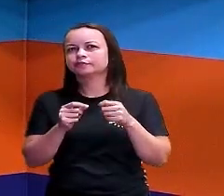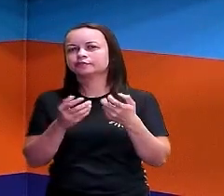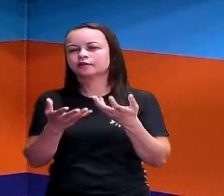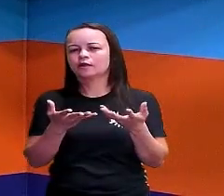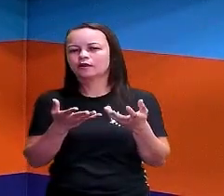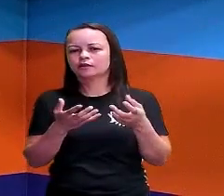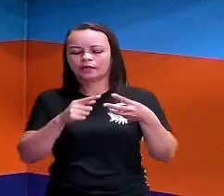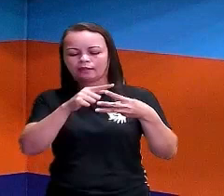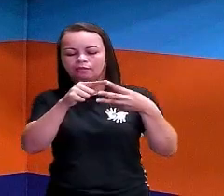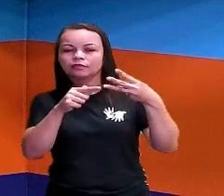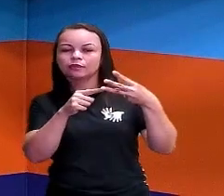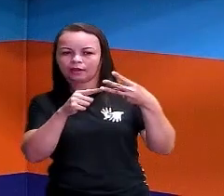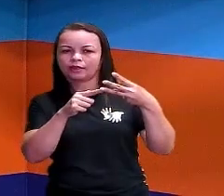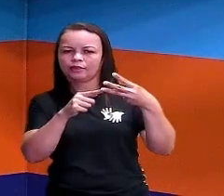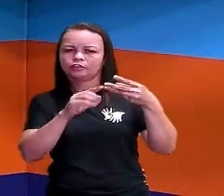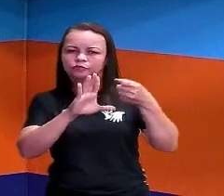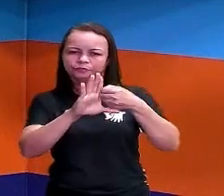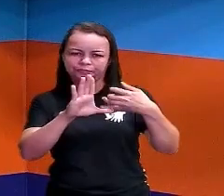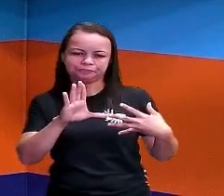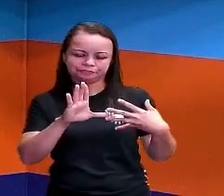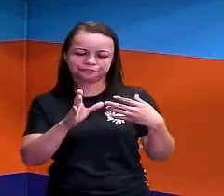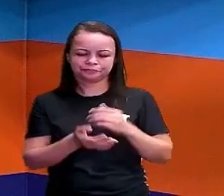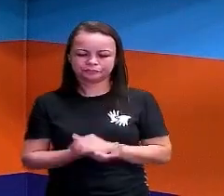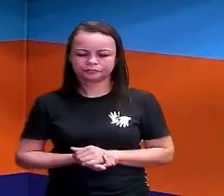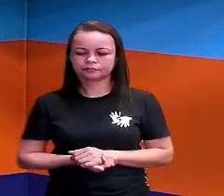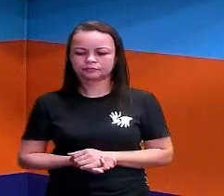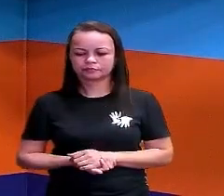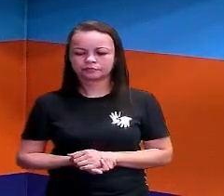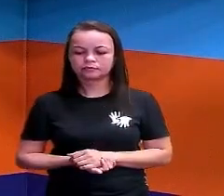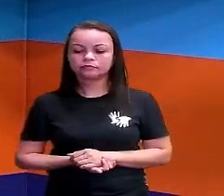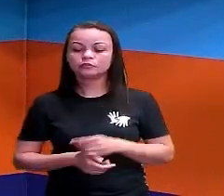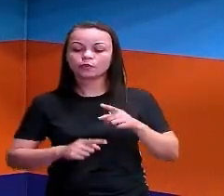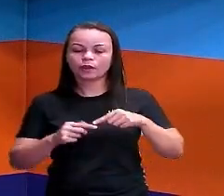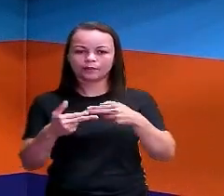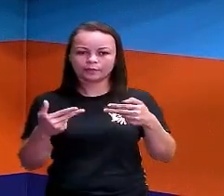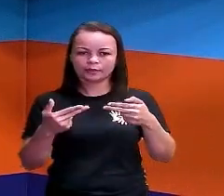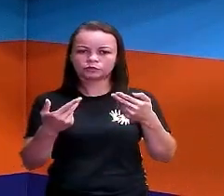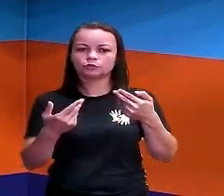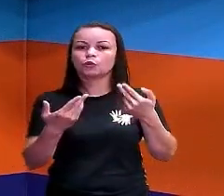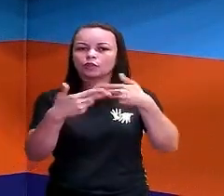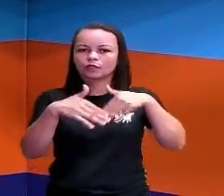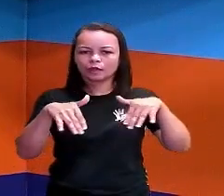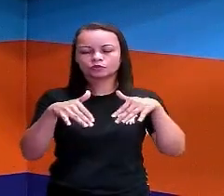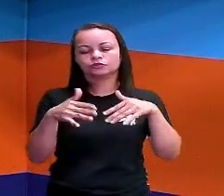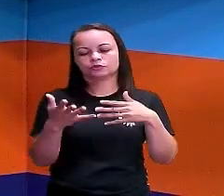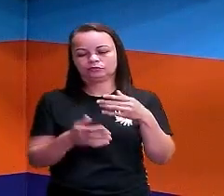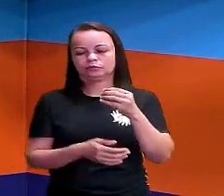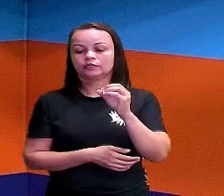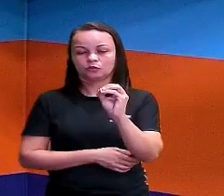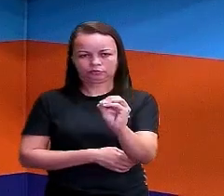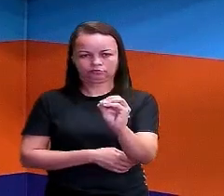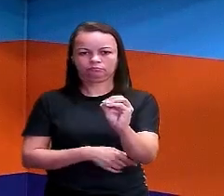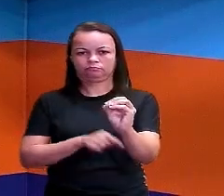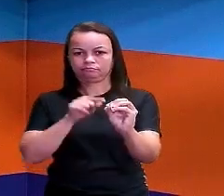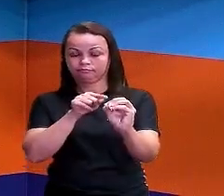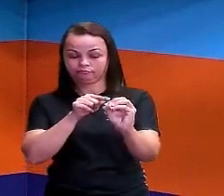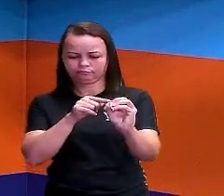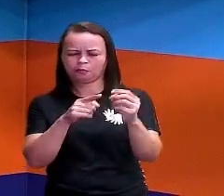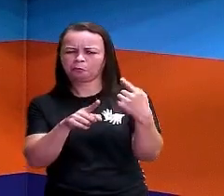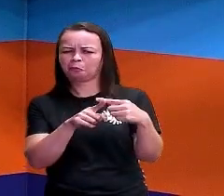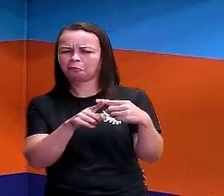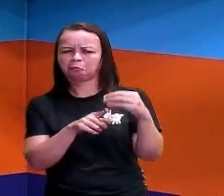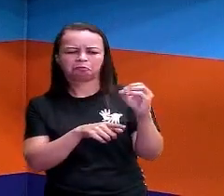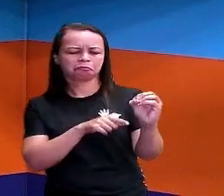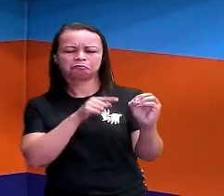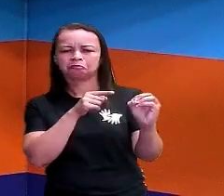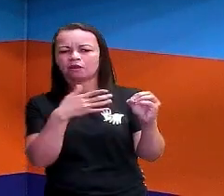tem três propriedades aí bem características, né? O elemento neutro, tá? Que é o zero. Por que o zero? A